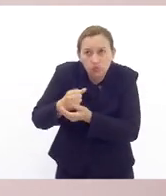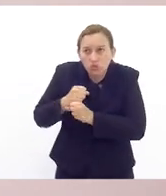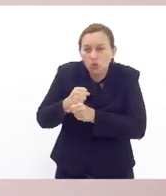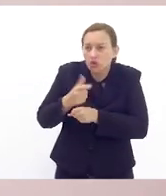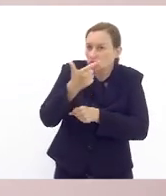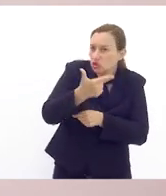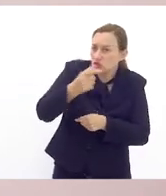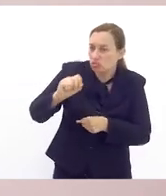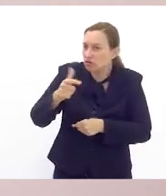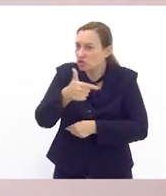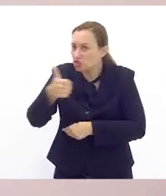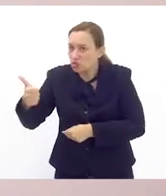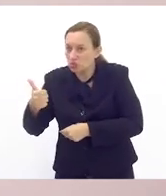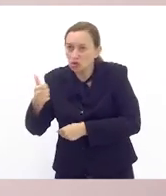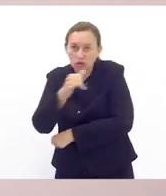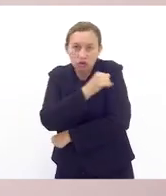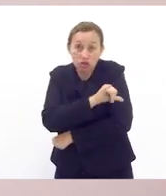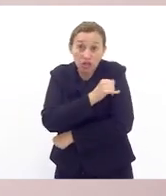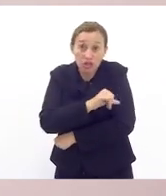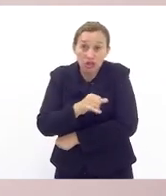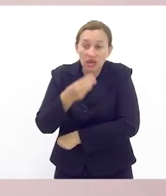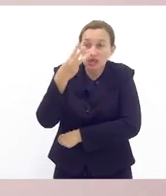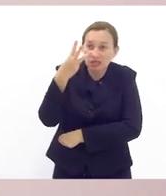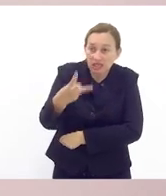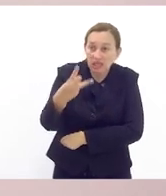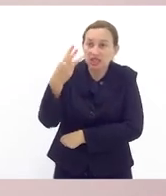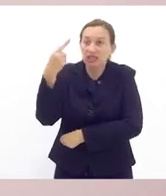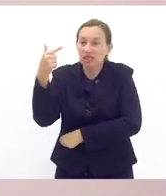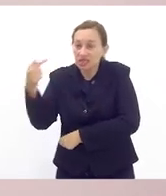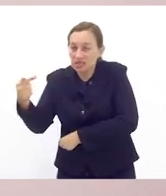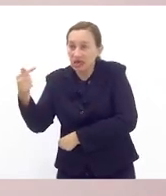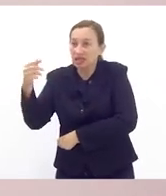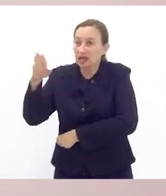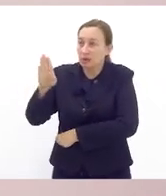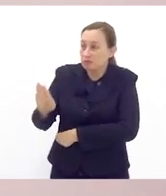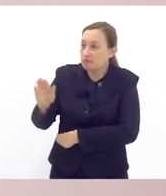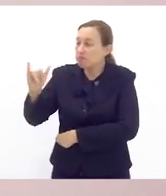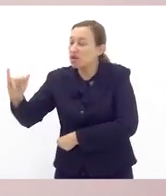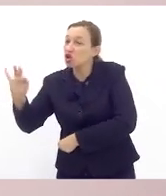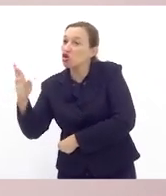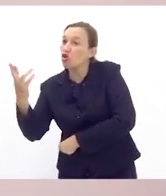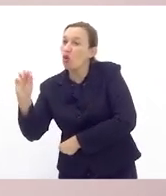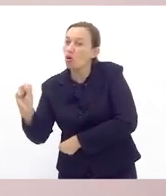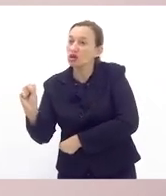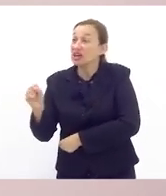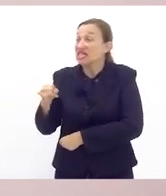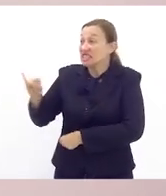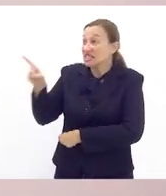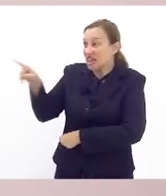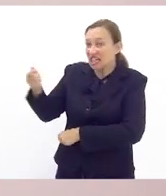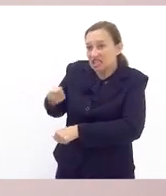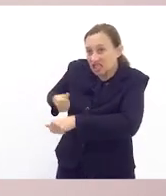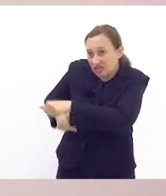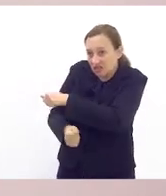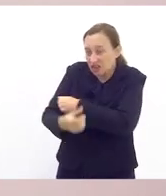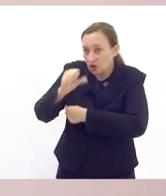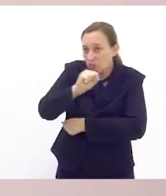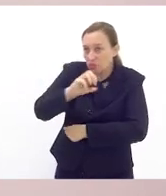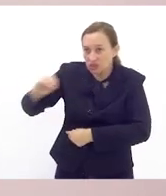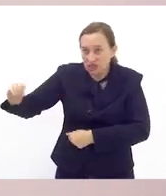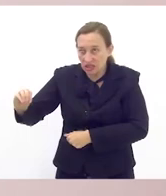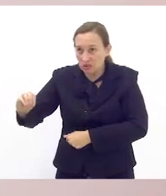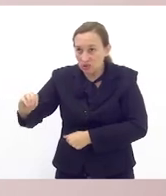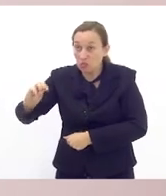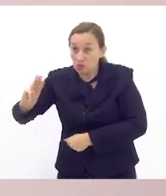2021 no Rio de Janeiro 37 bilhões se eles investem 800